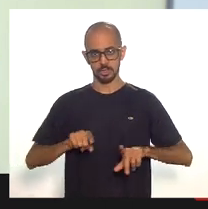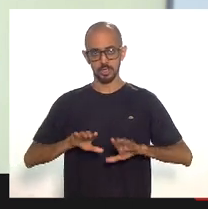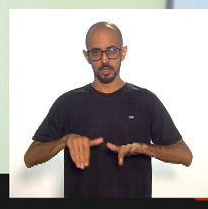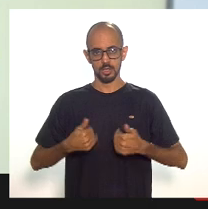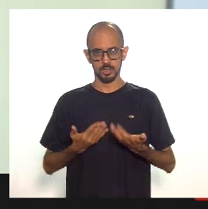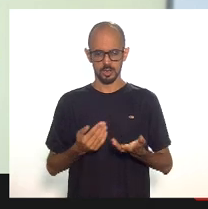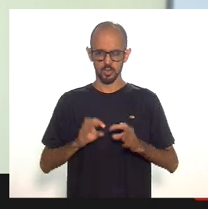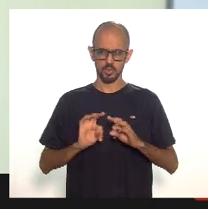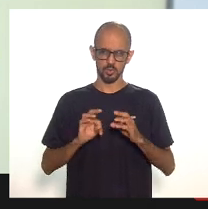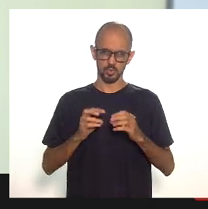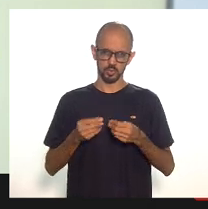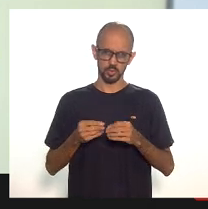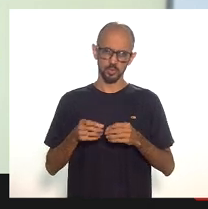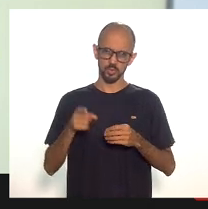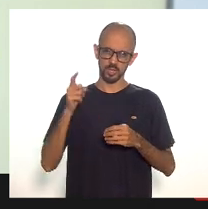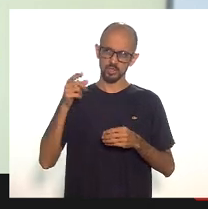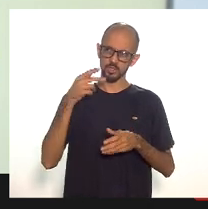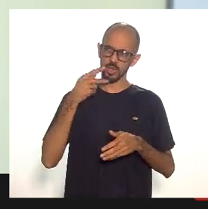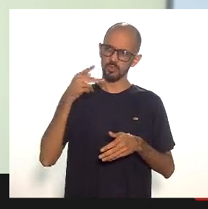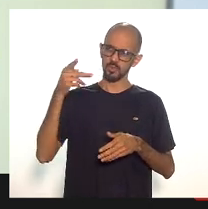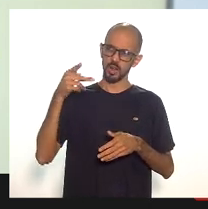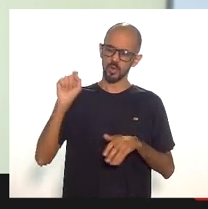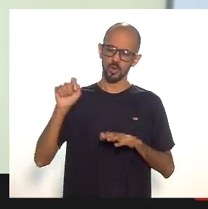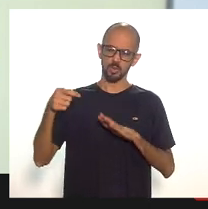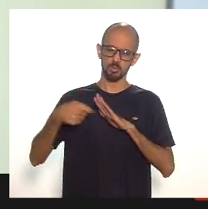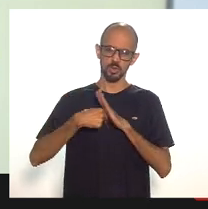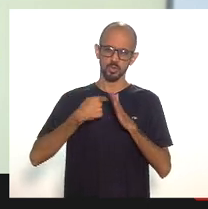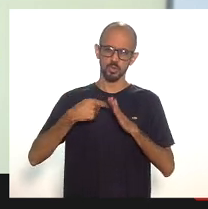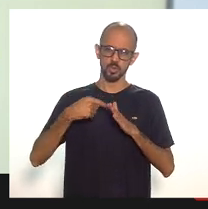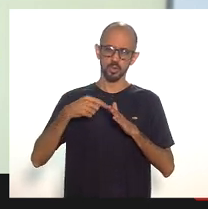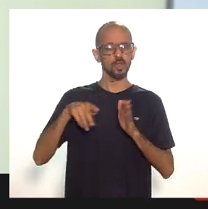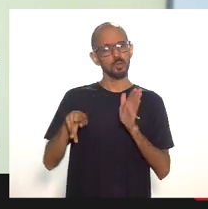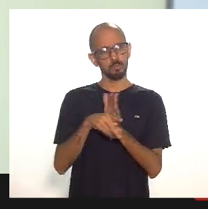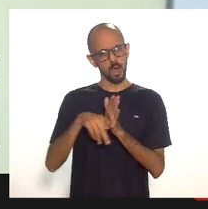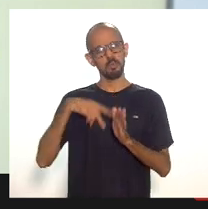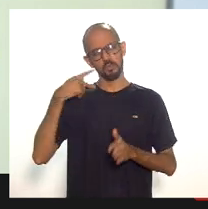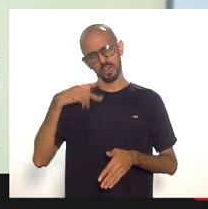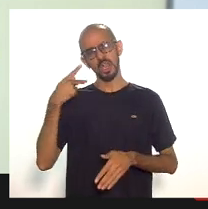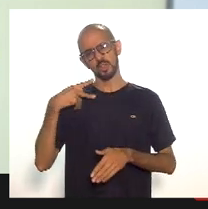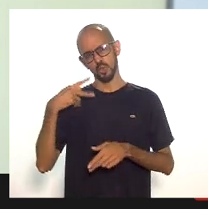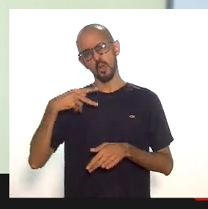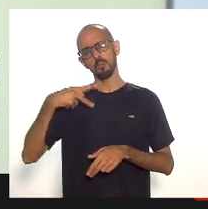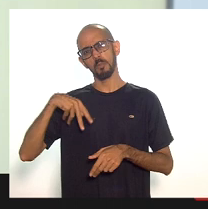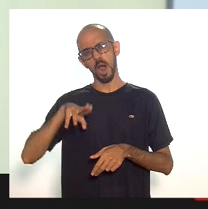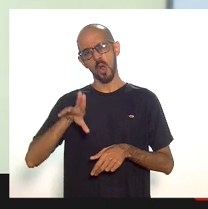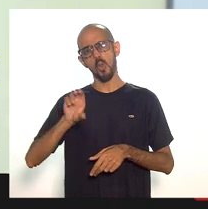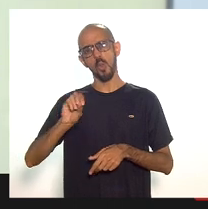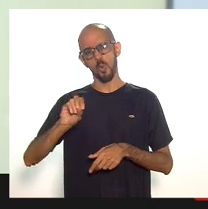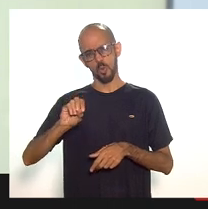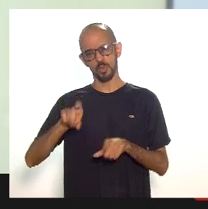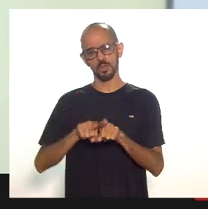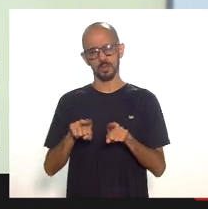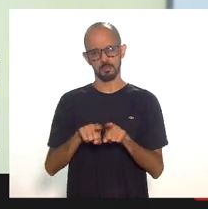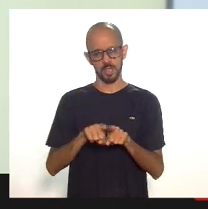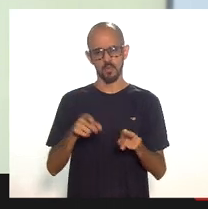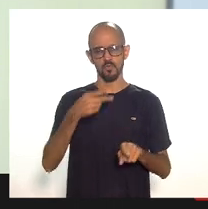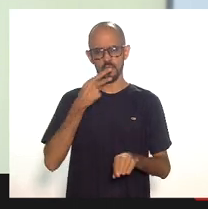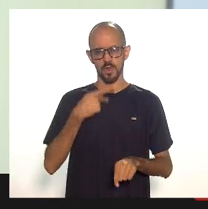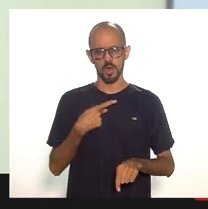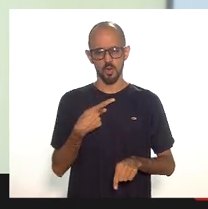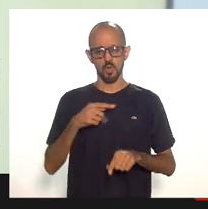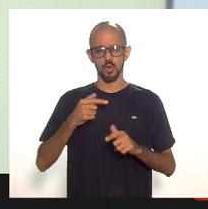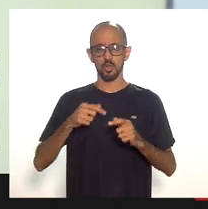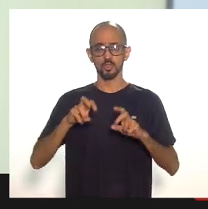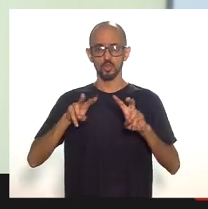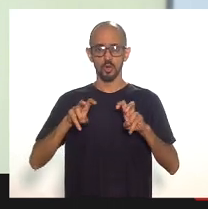senhora menciona, foi o próprio vereador Paulo Pinheiro, a respeito do governador